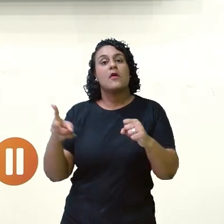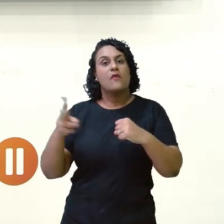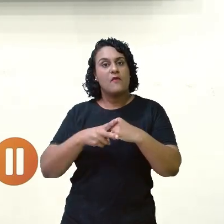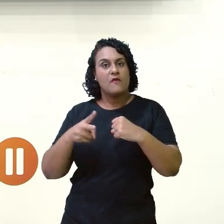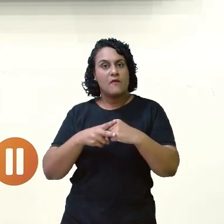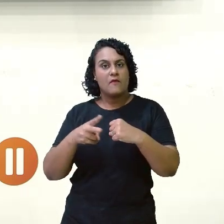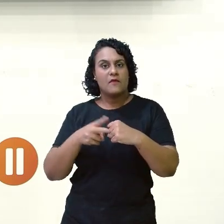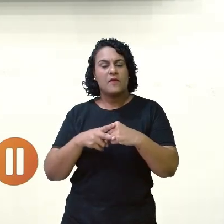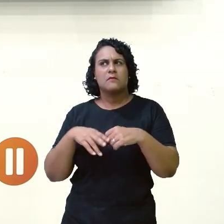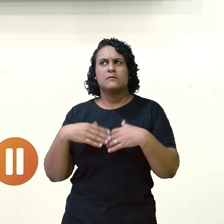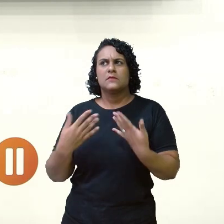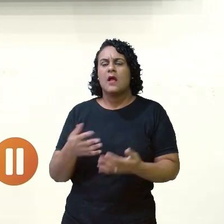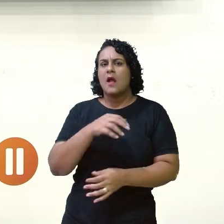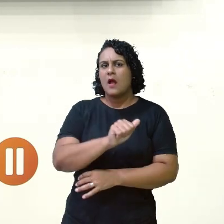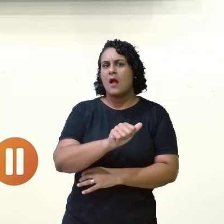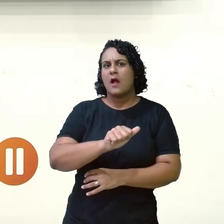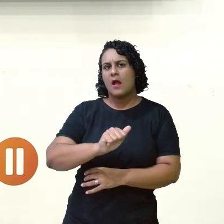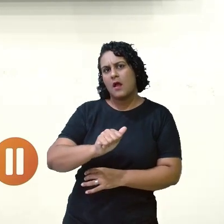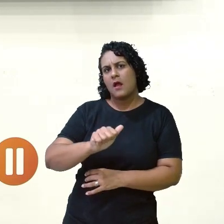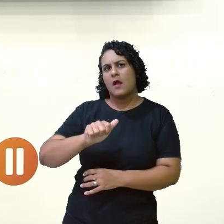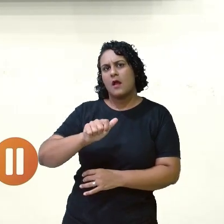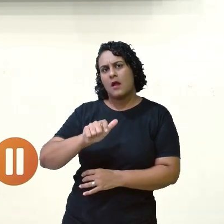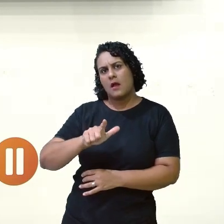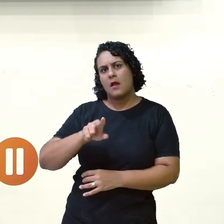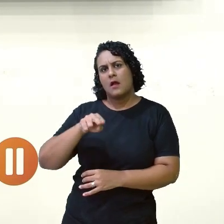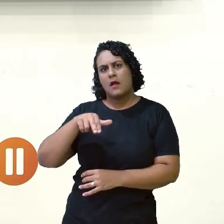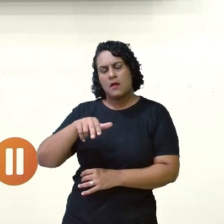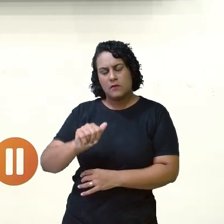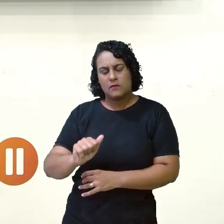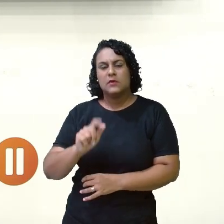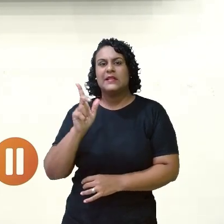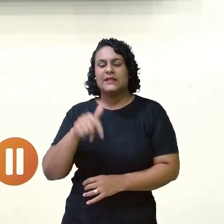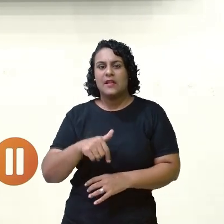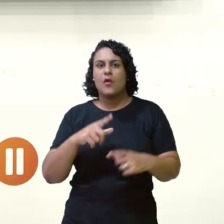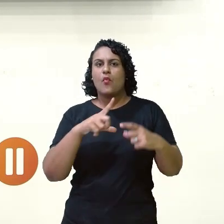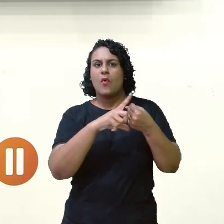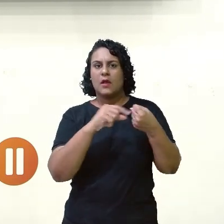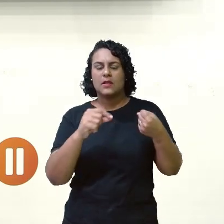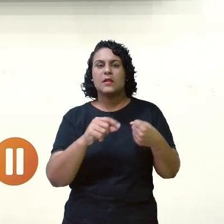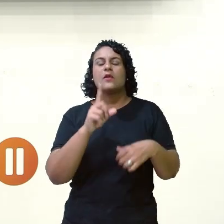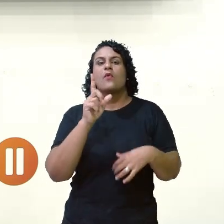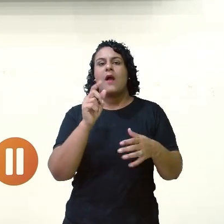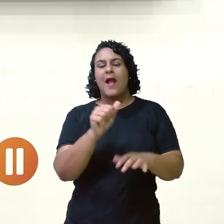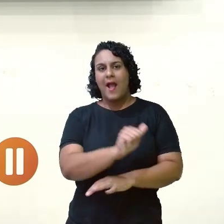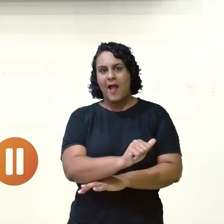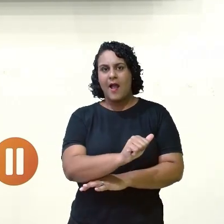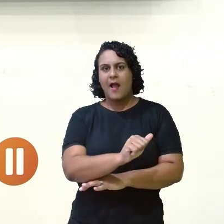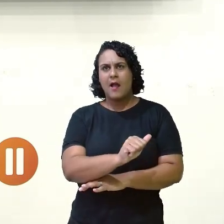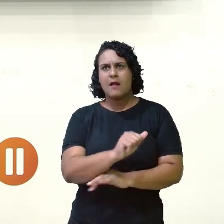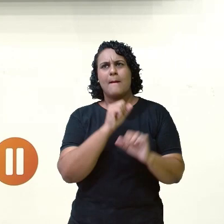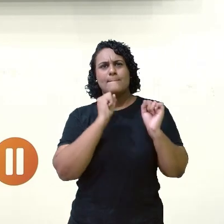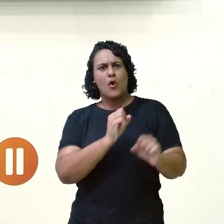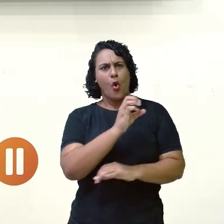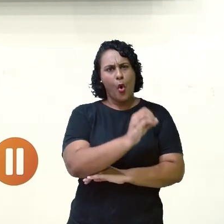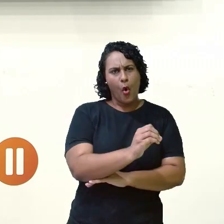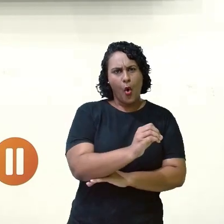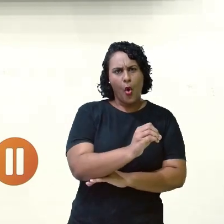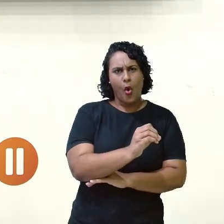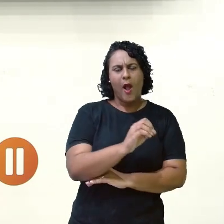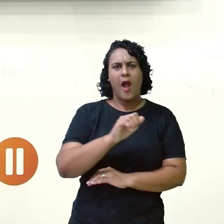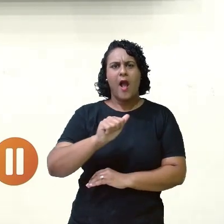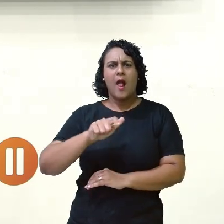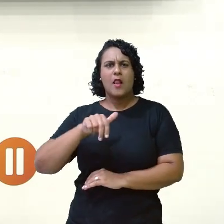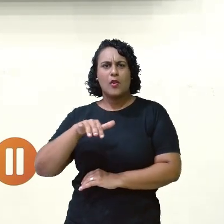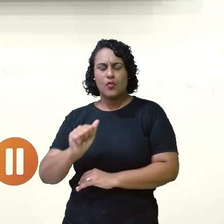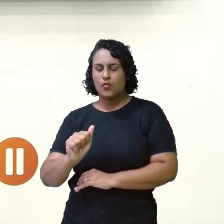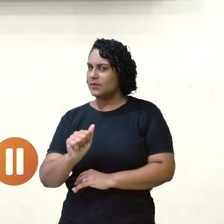a aluna, eu tenho o artigo a, que eu não posso dizer o aluna, né? Tudo numa frase a